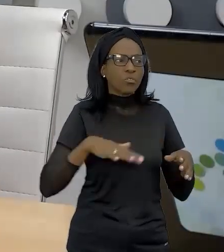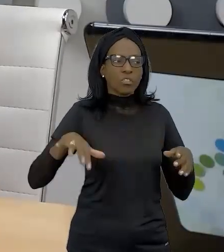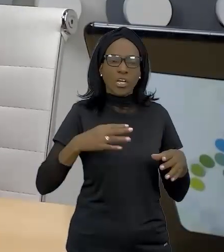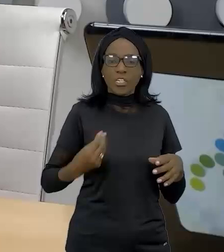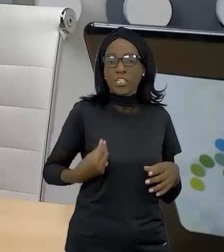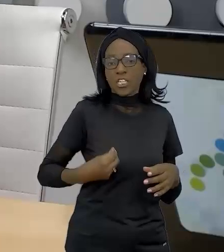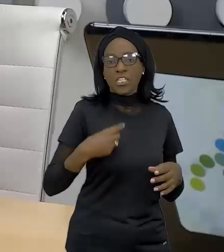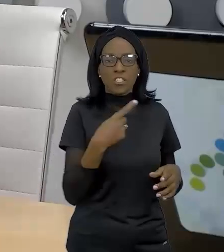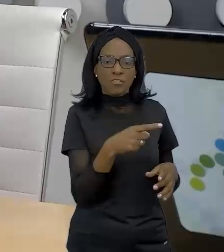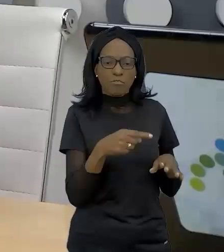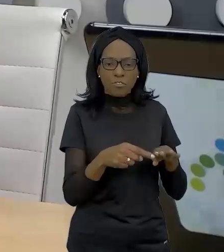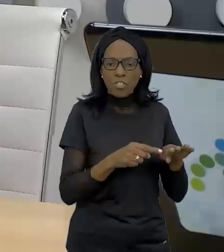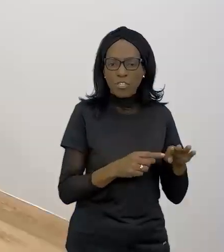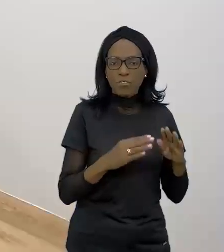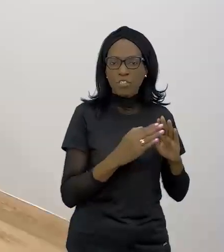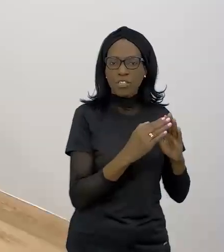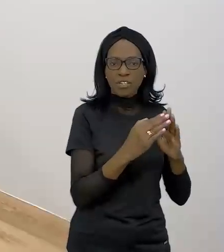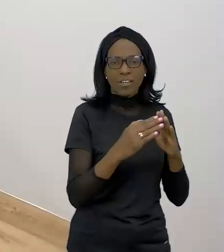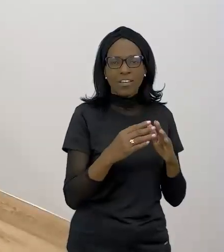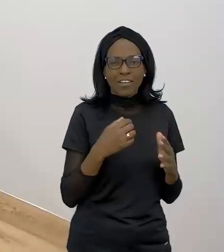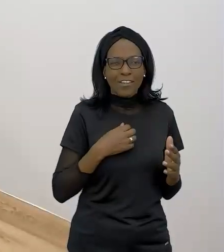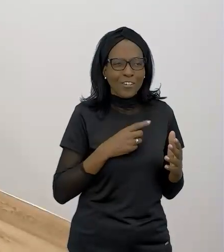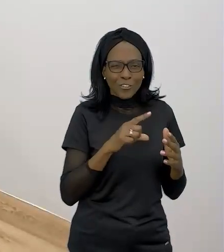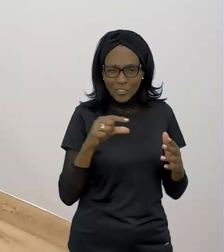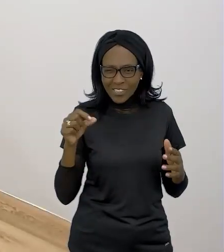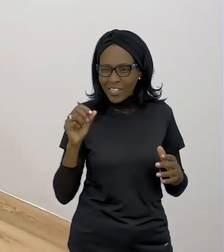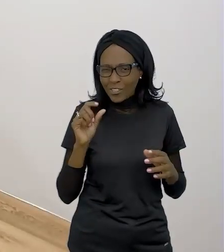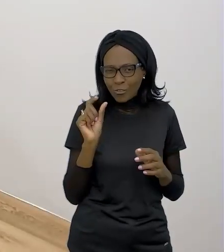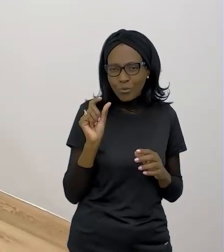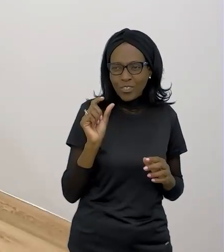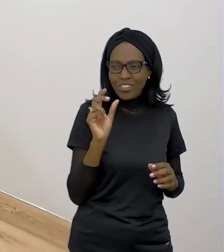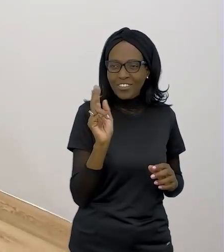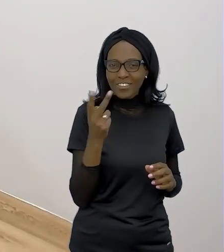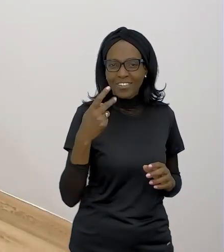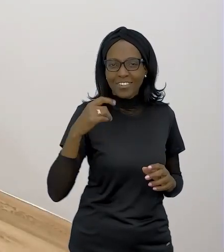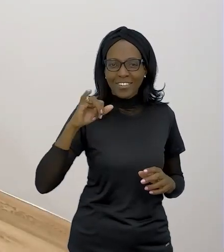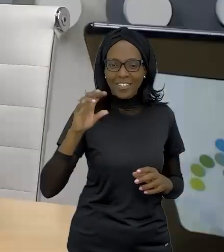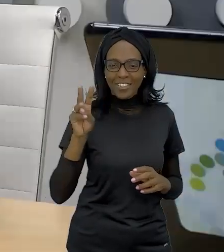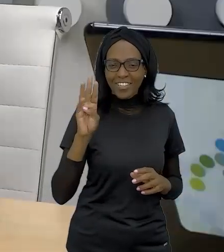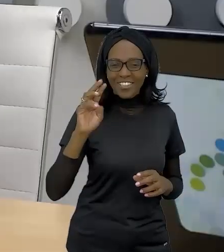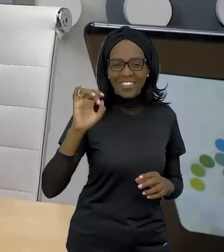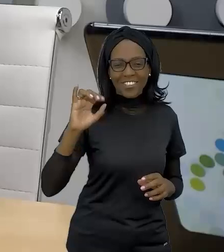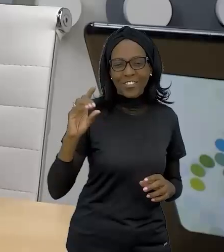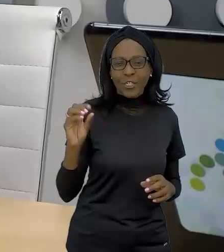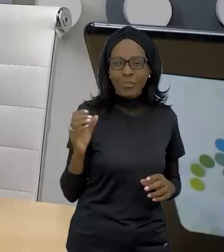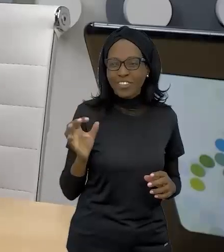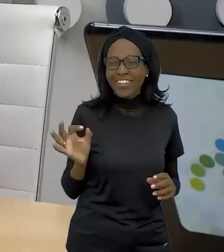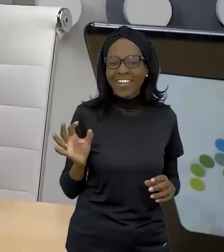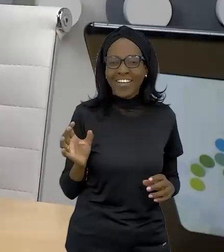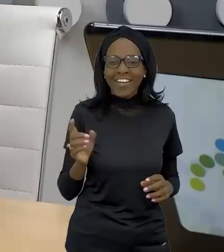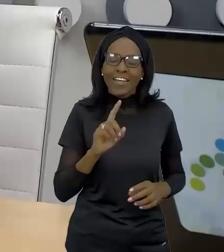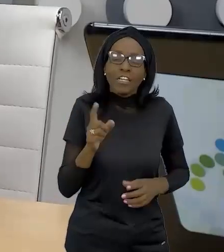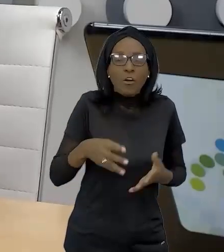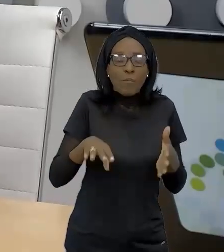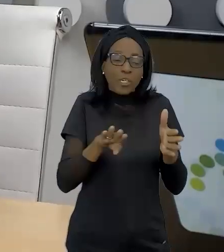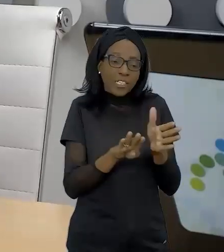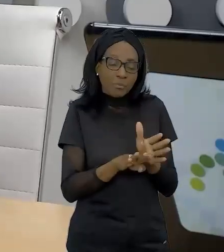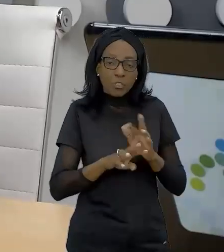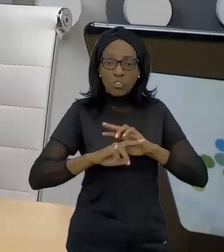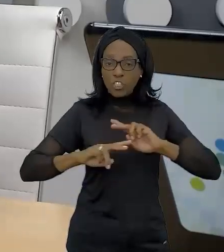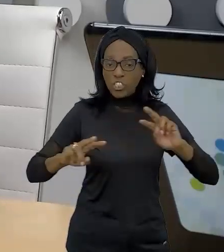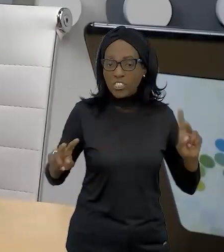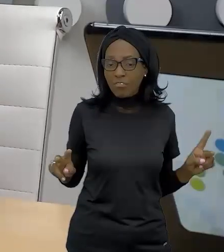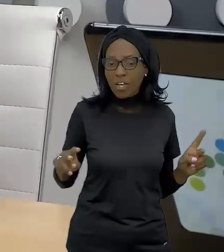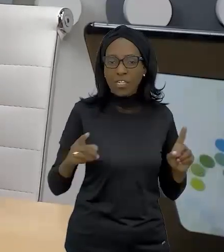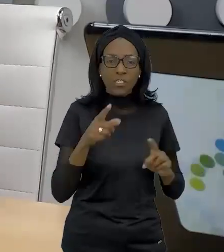Então, tô fugindo um pouquinho do híbrido, né? Mas já dando um spoilerzinho. Você mas tá é porque dando são um metodologias, porque assim, as metodologias, pessoal,